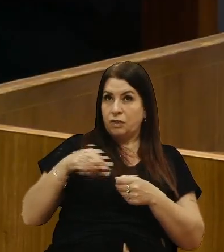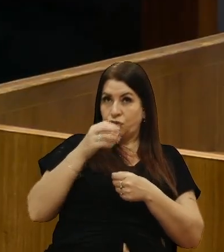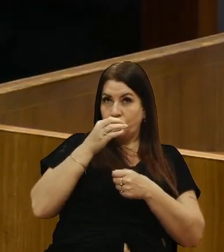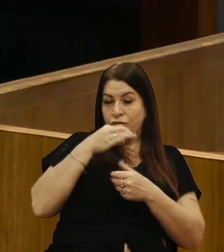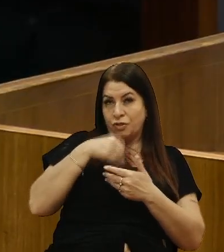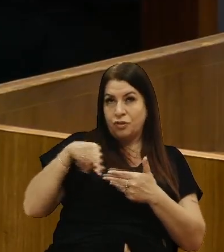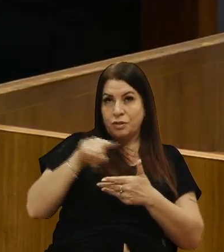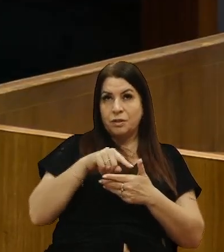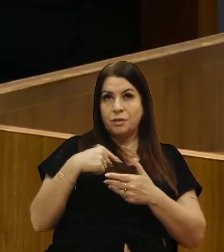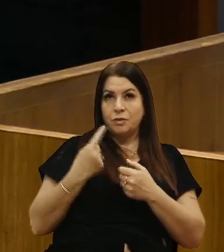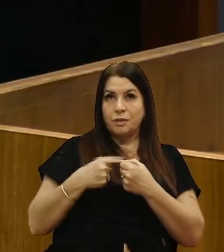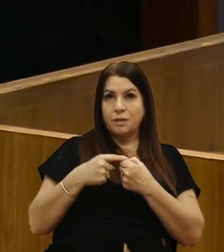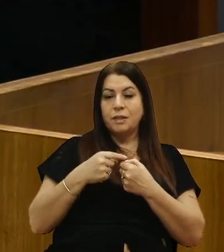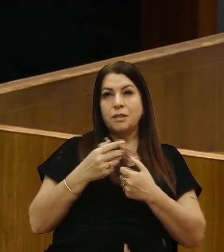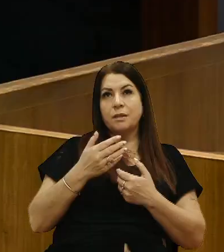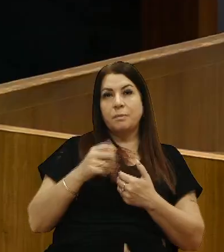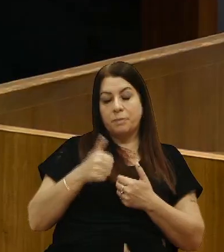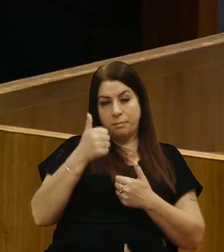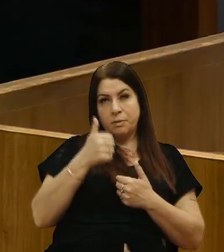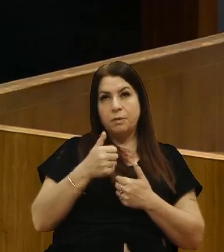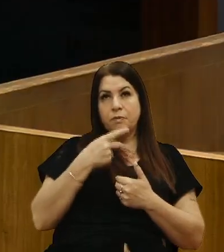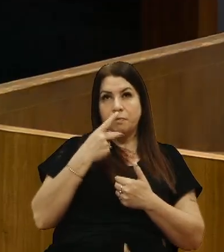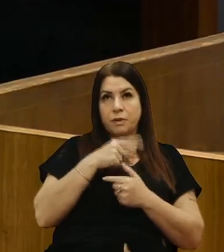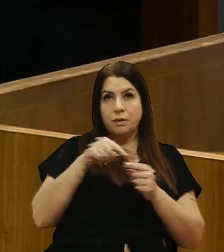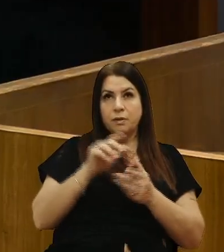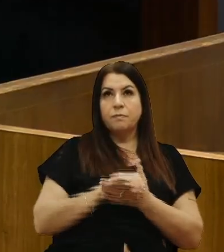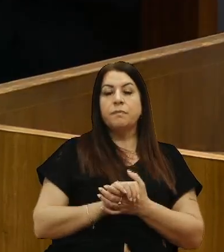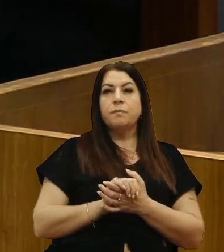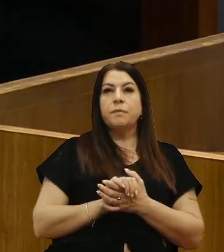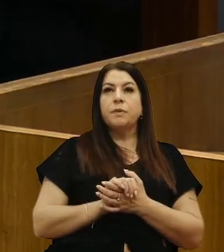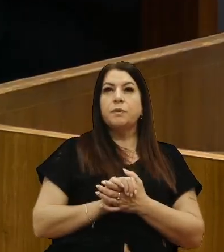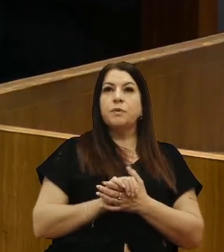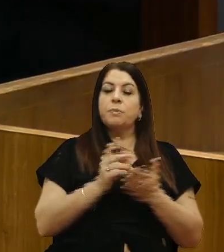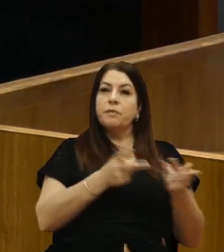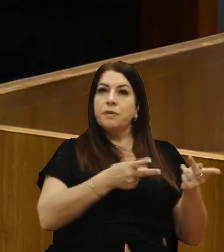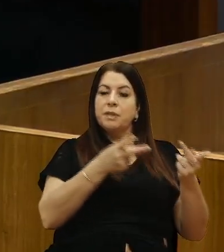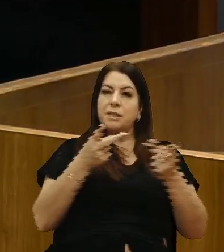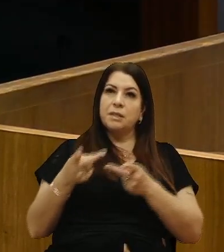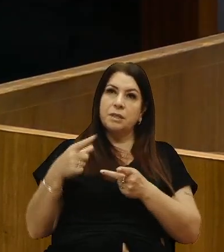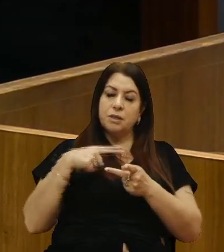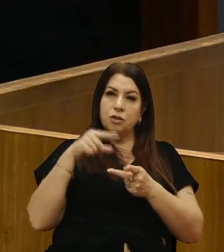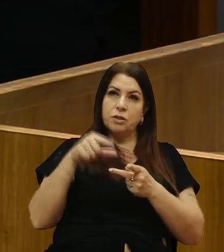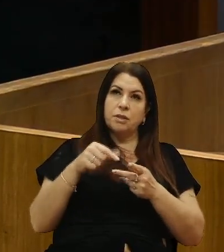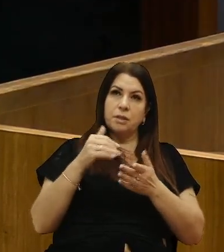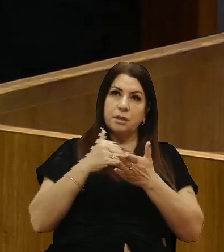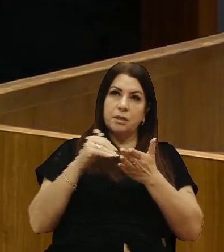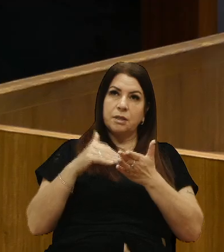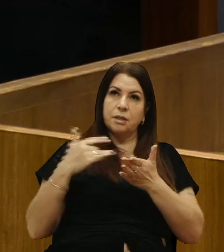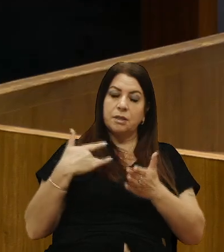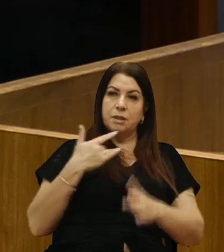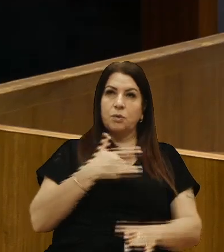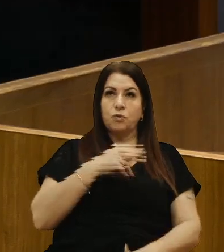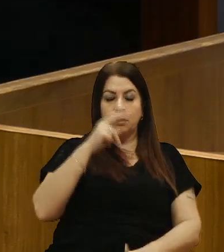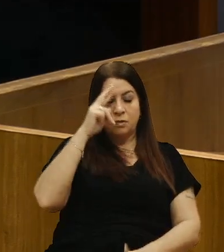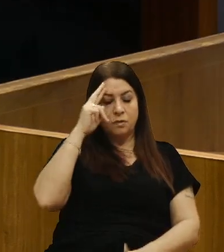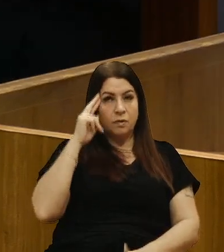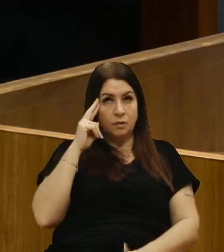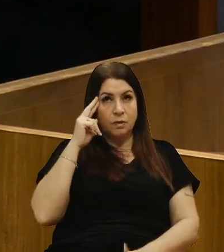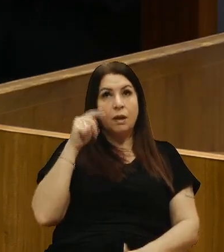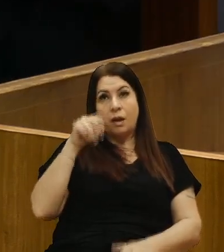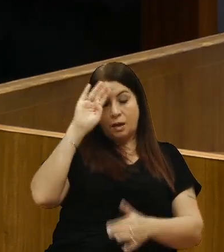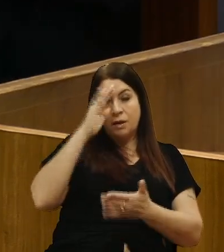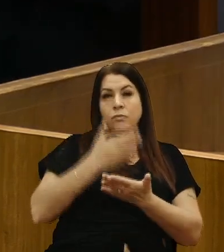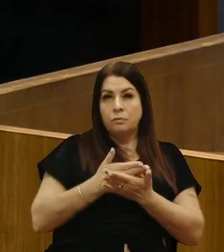na vida da nossa cidade. Primeiramente, falar sobre essa visita que nós recebemos aqui do secretário de Saúde, Rafael Bueno. Acredito que,